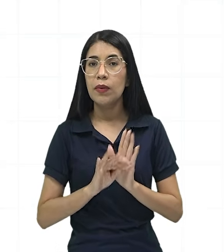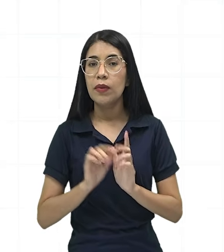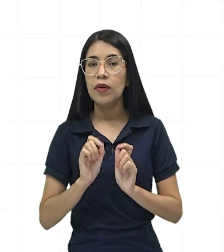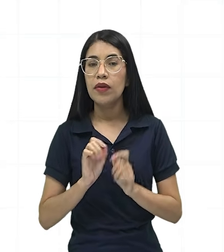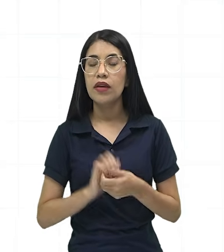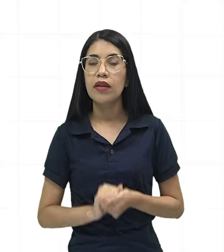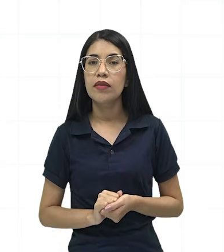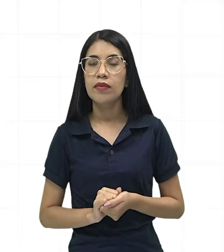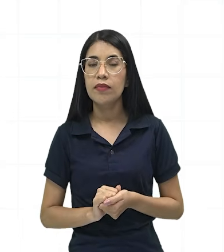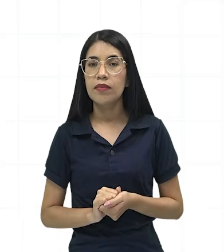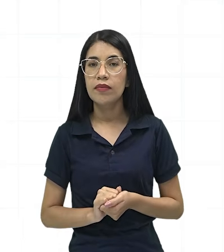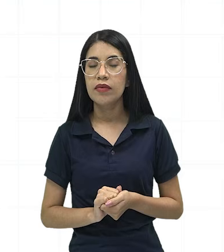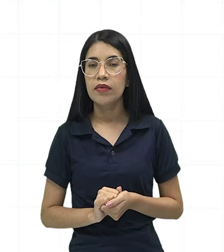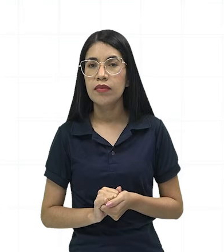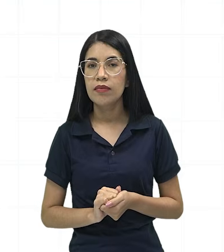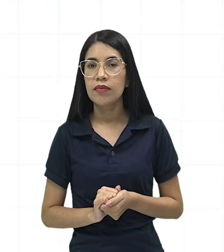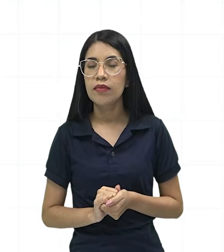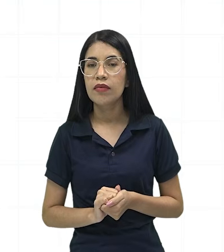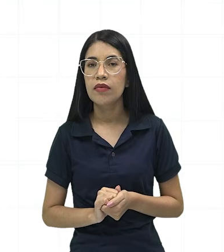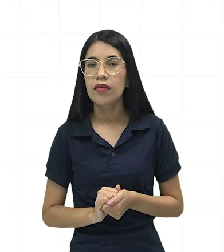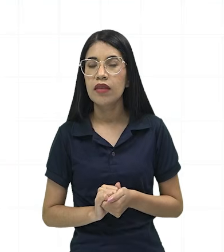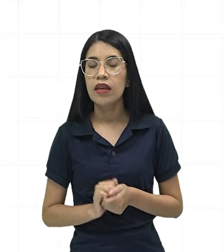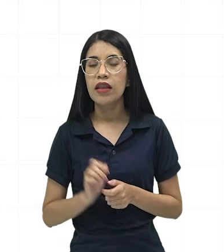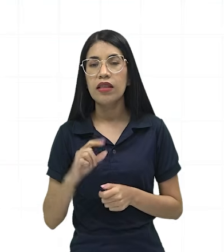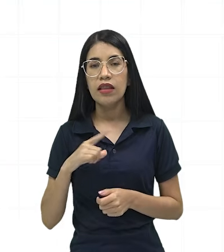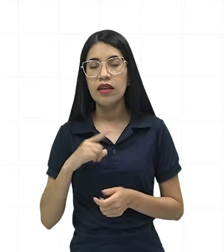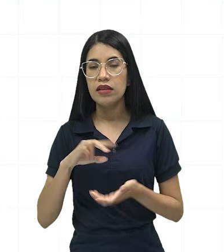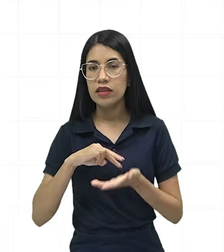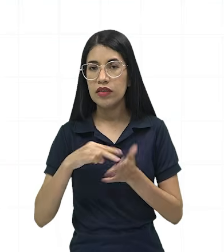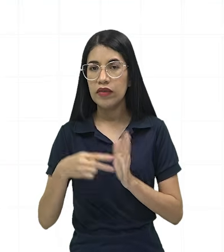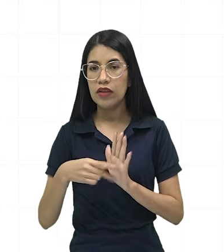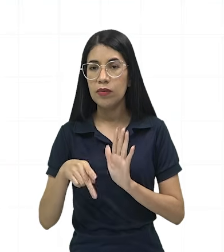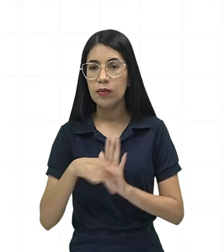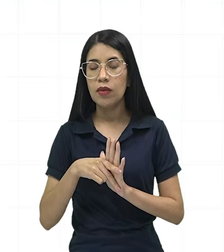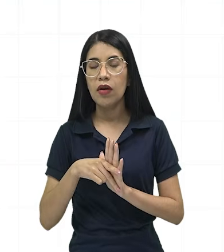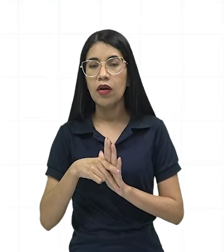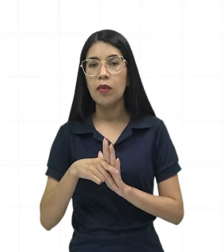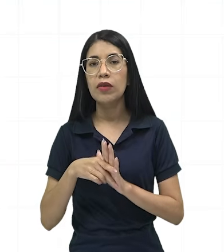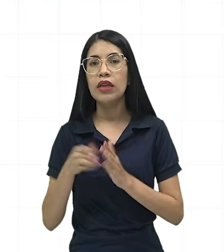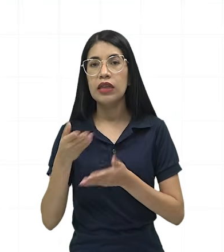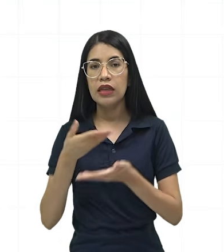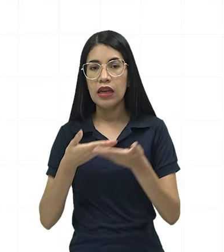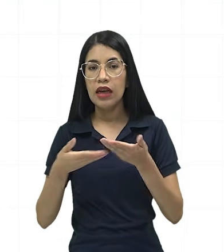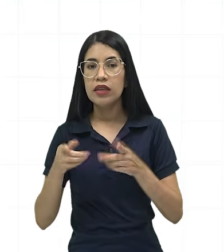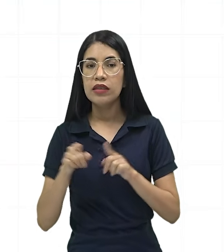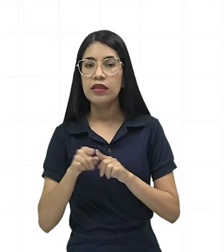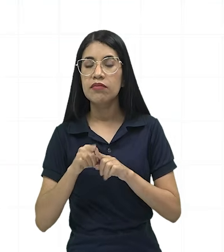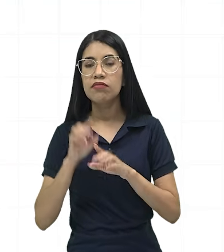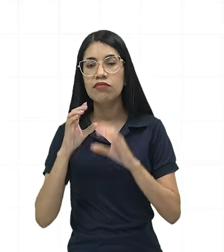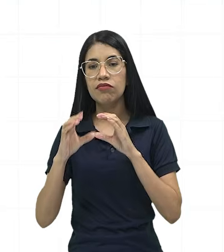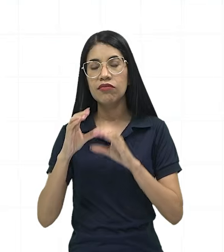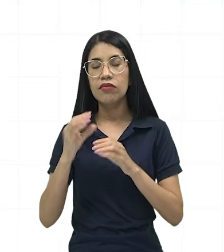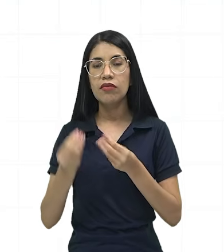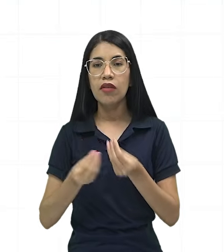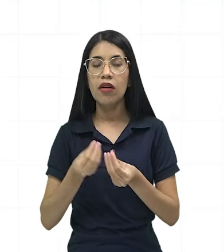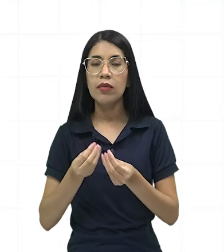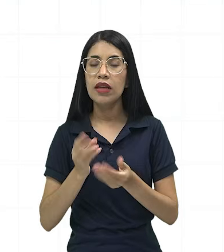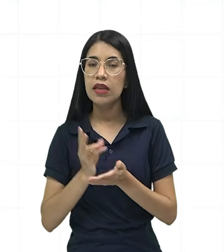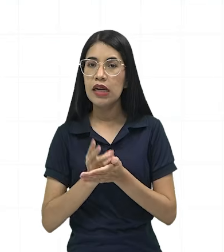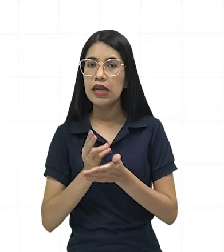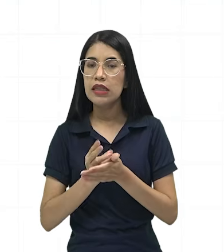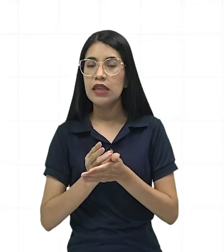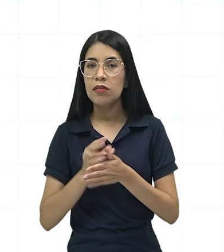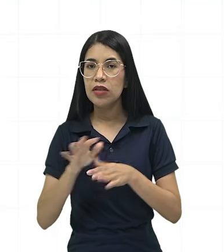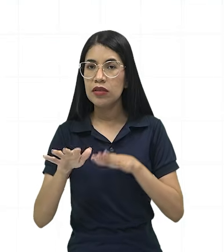unidade significativa, interativa e comunicativa, em constante